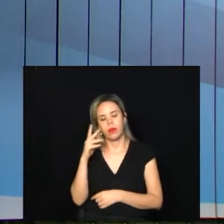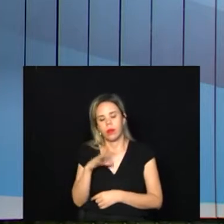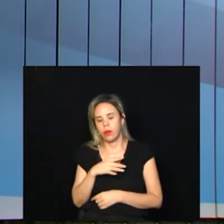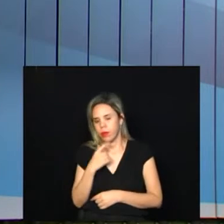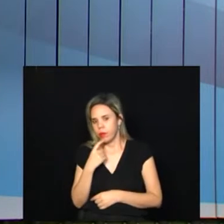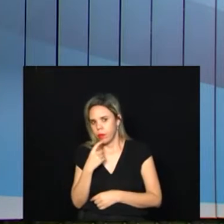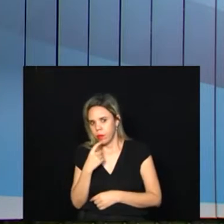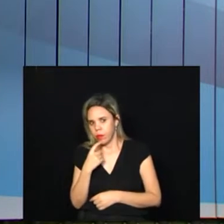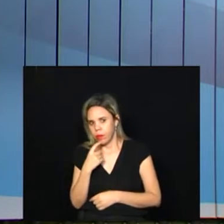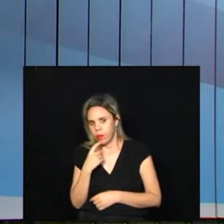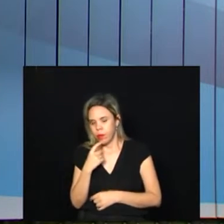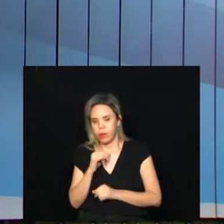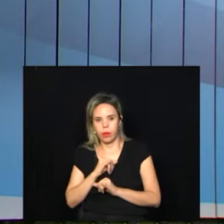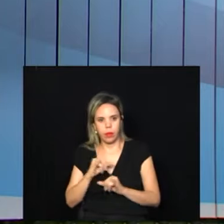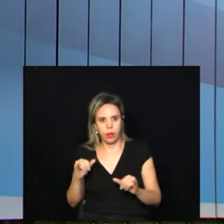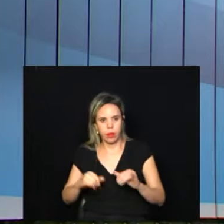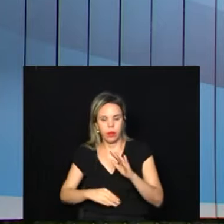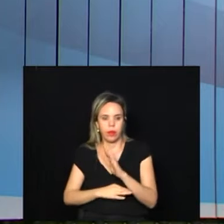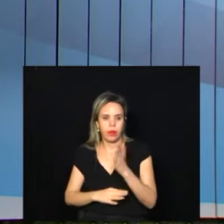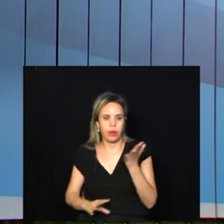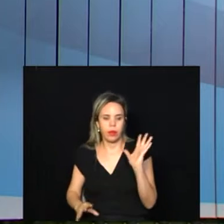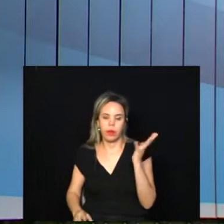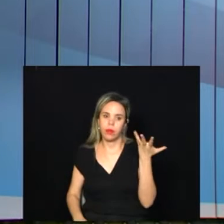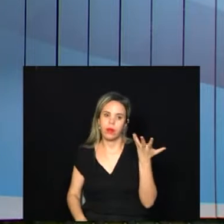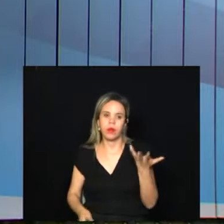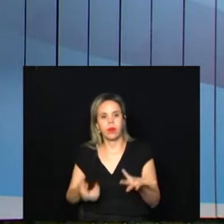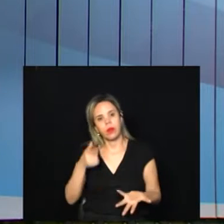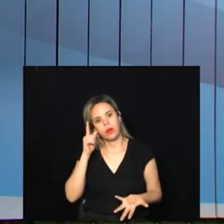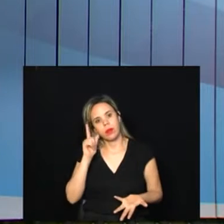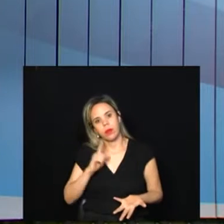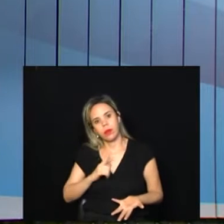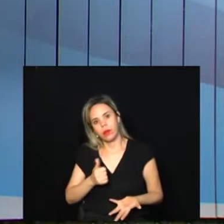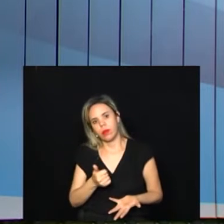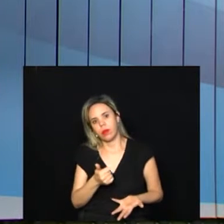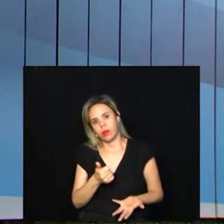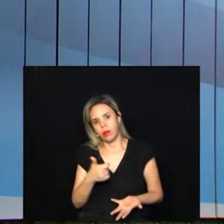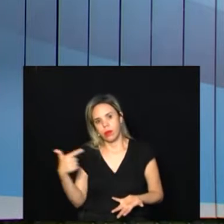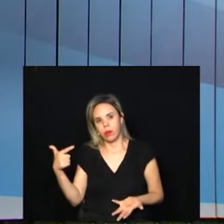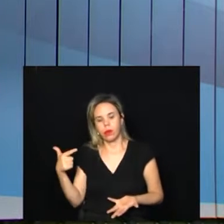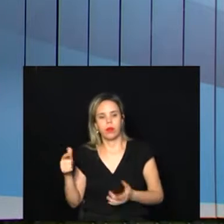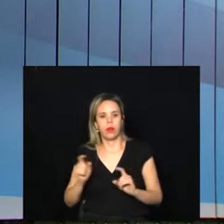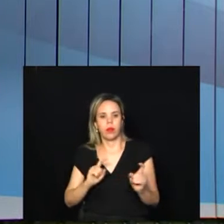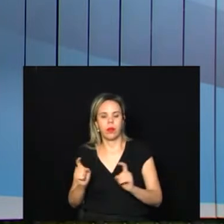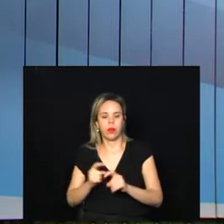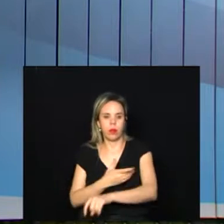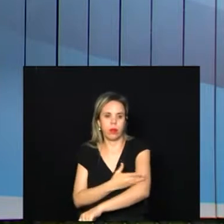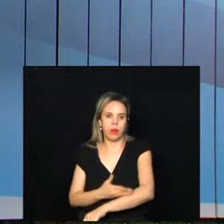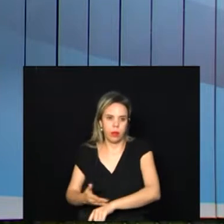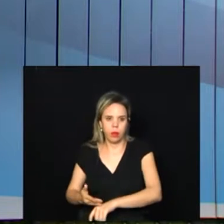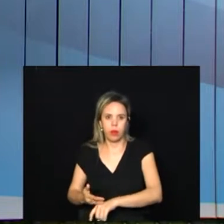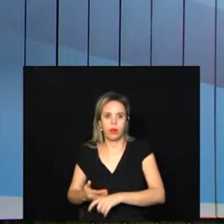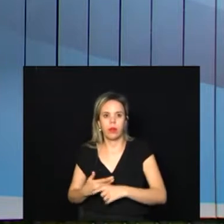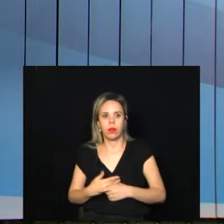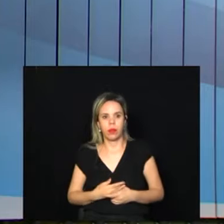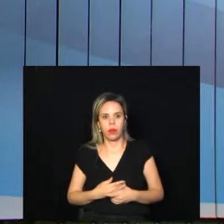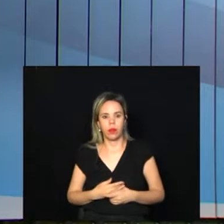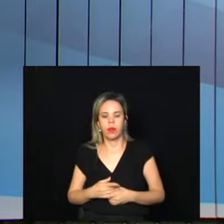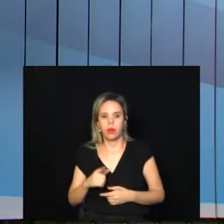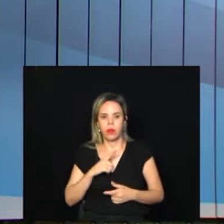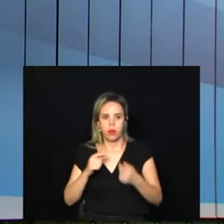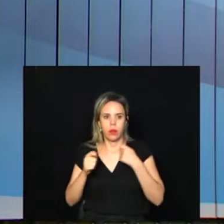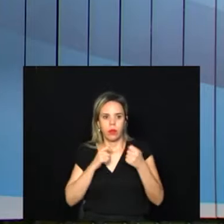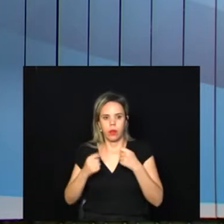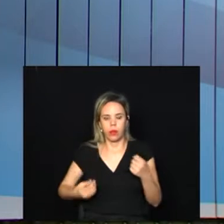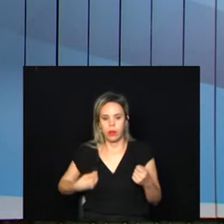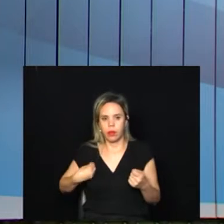de Campinas. As notícias do Legislativo, já que ontem foi dia da 12ª reunião ordinária. Tem entrevista